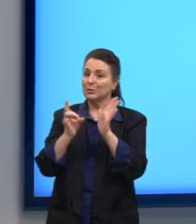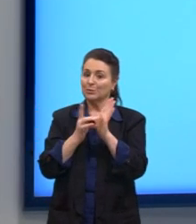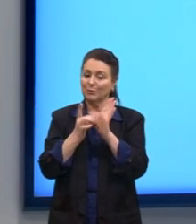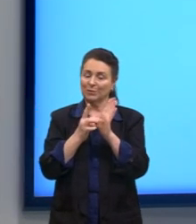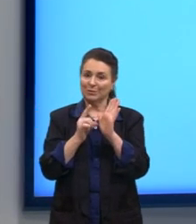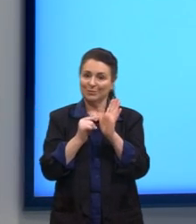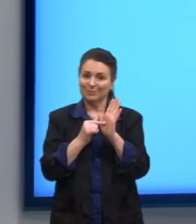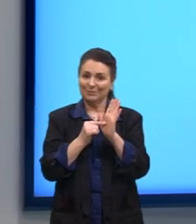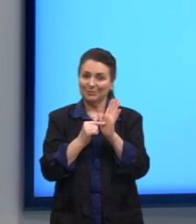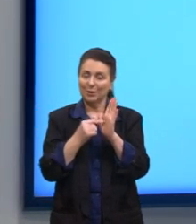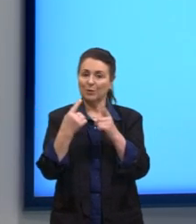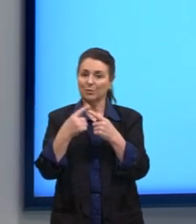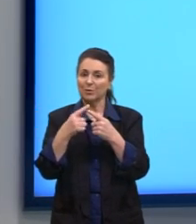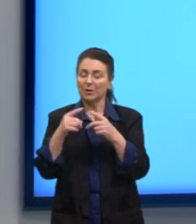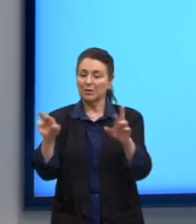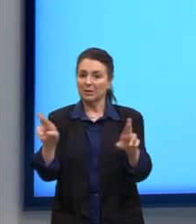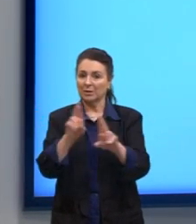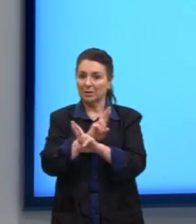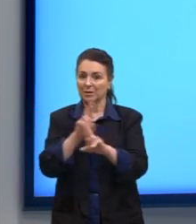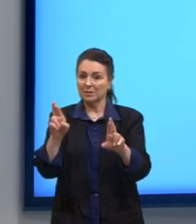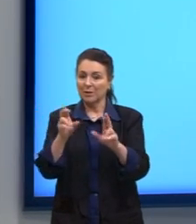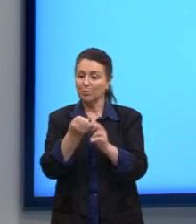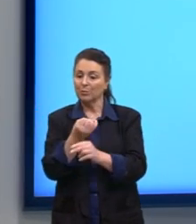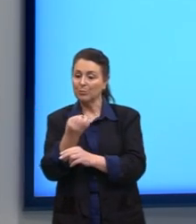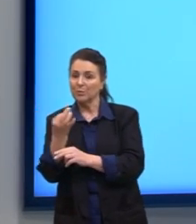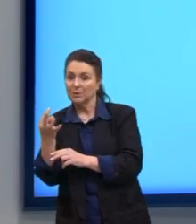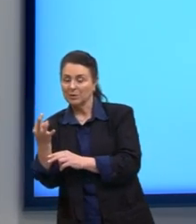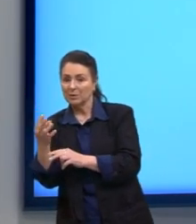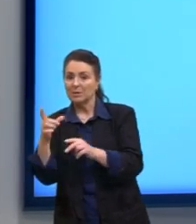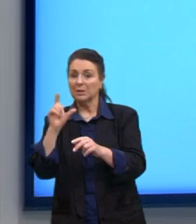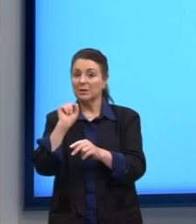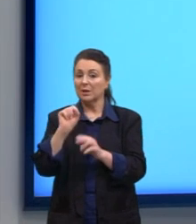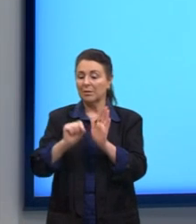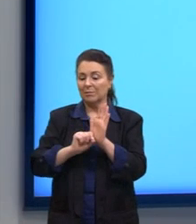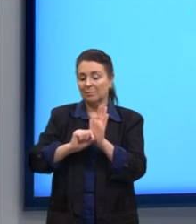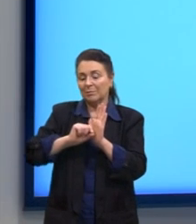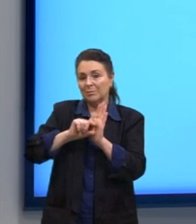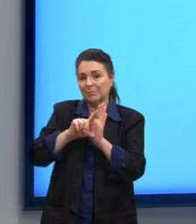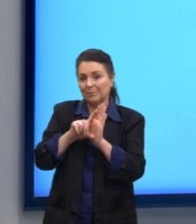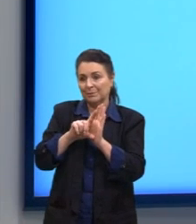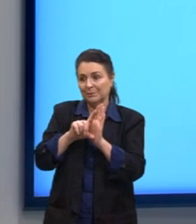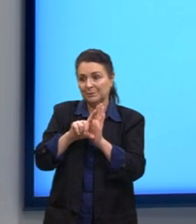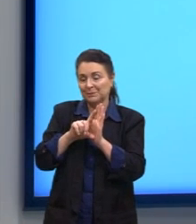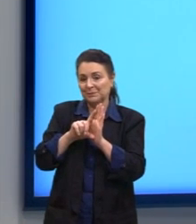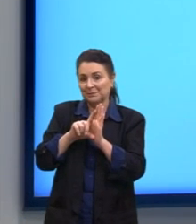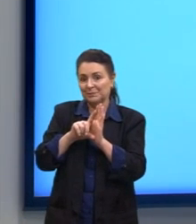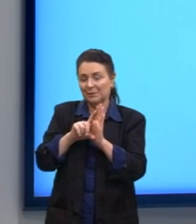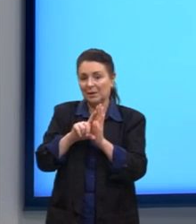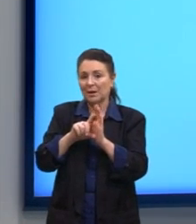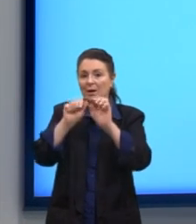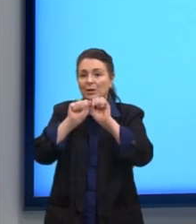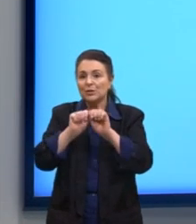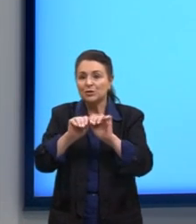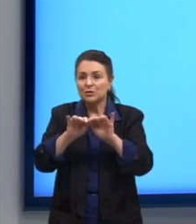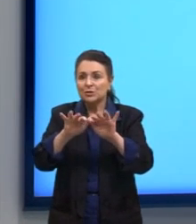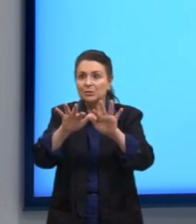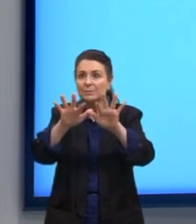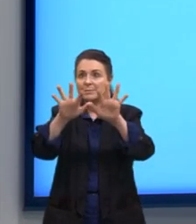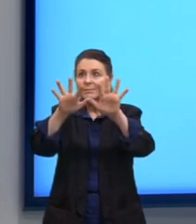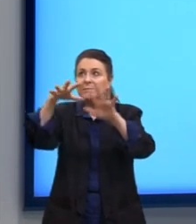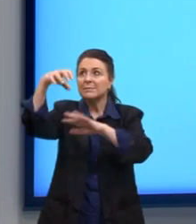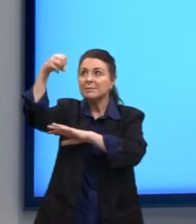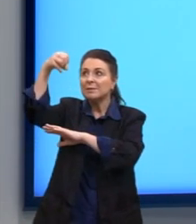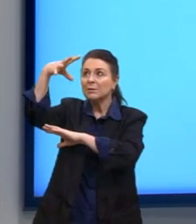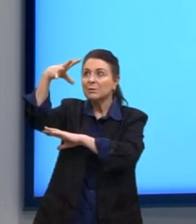já tá associado com a relação do índice aqui que é maior dispersão da Luz Esse é o efeito